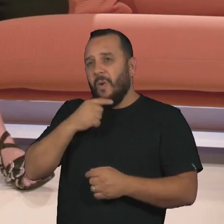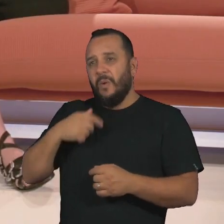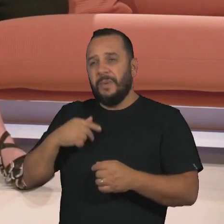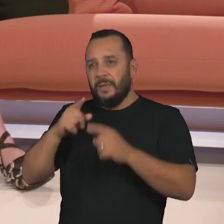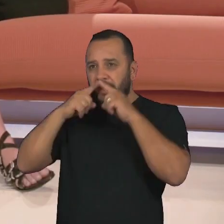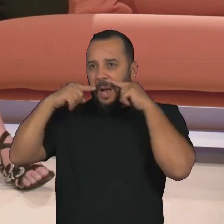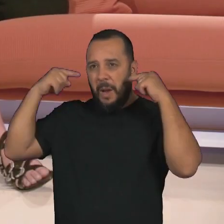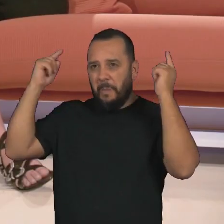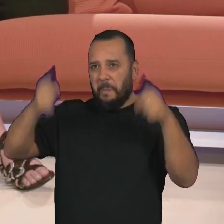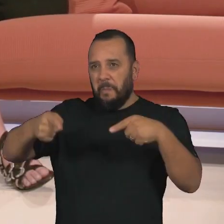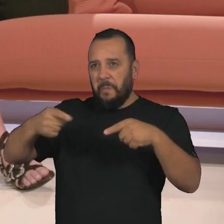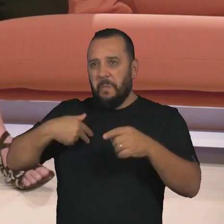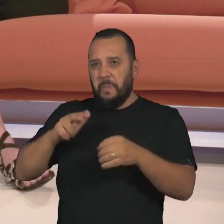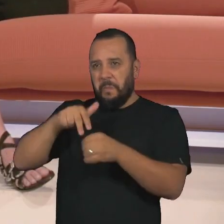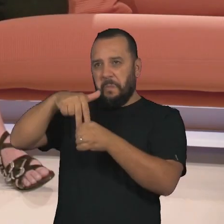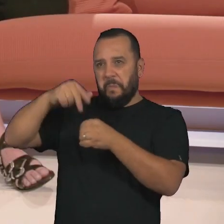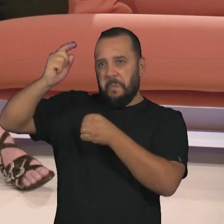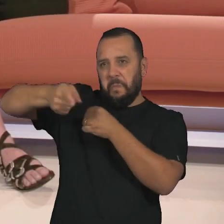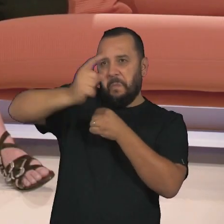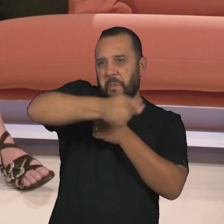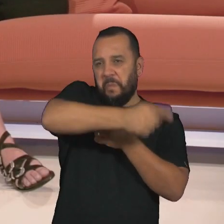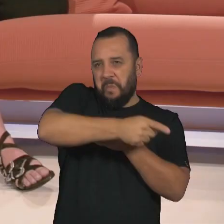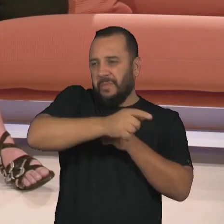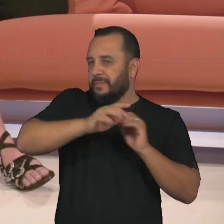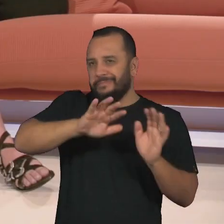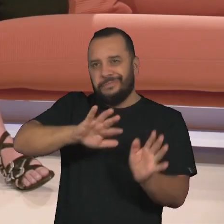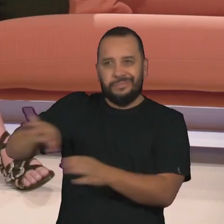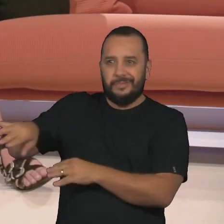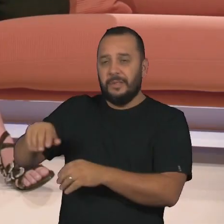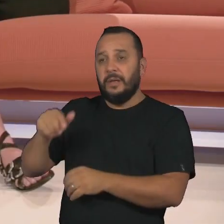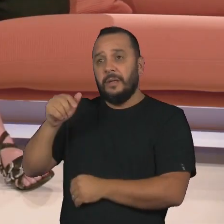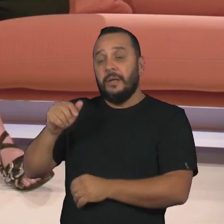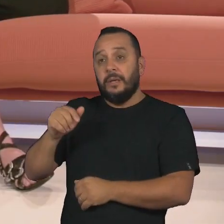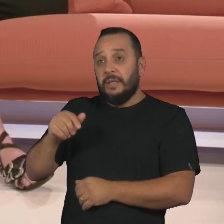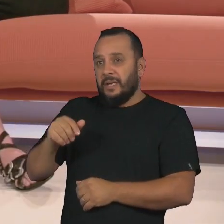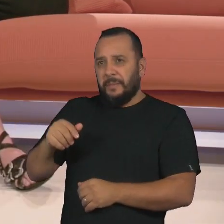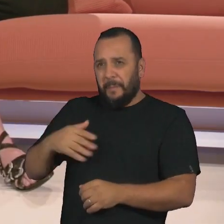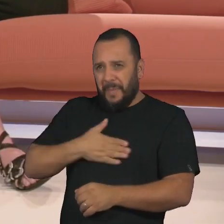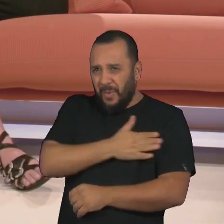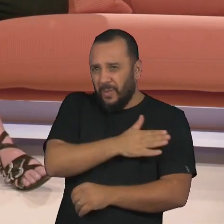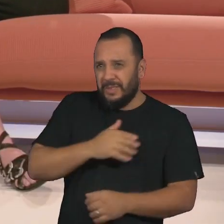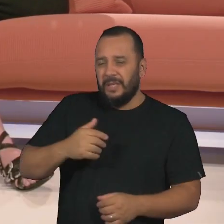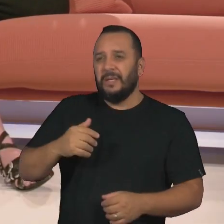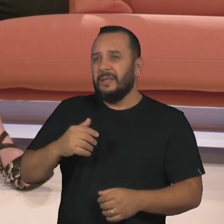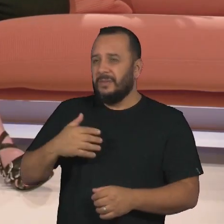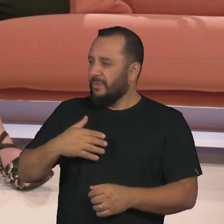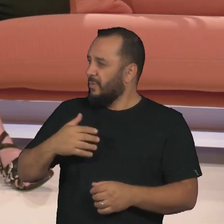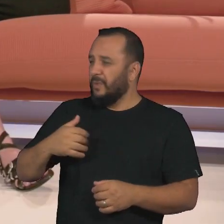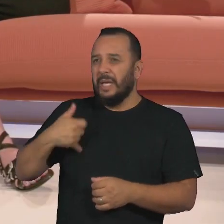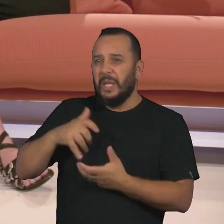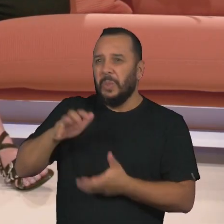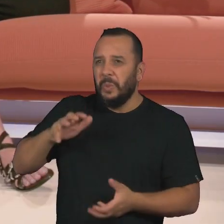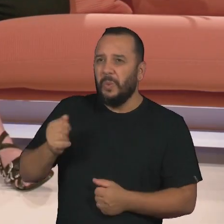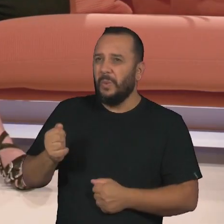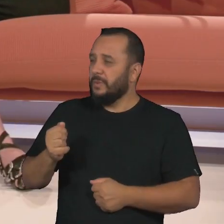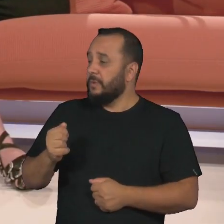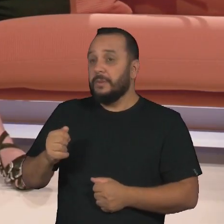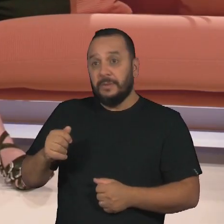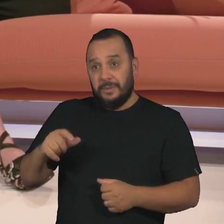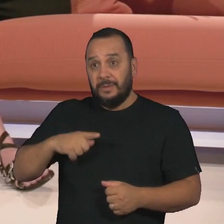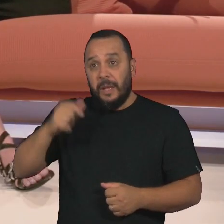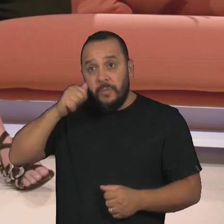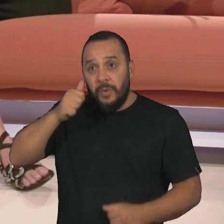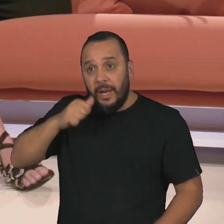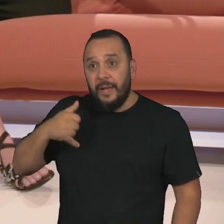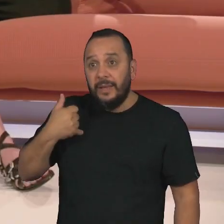né? Porque é um lugar onde a mulher está 40 a mais. Tem muitas mulheres aqui que eu estou vendo que estão participando do programa e